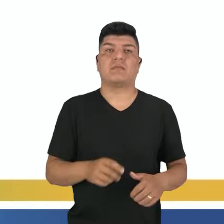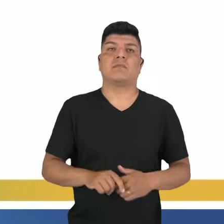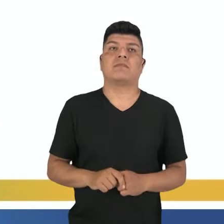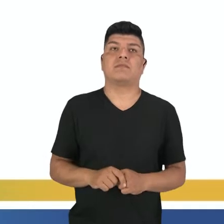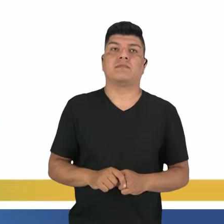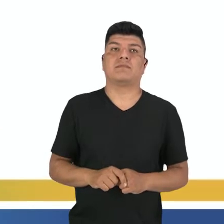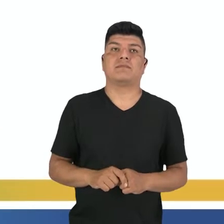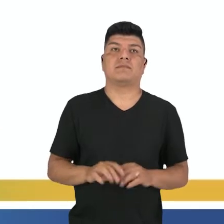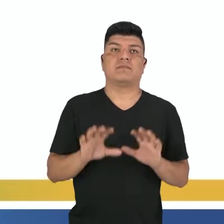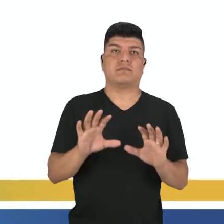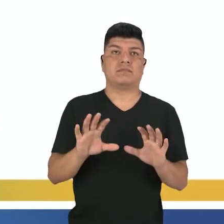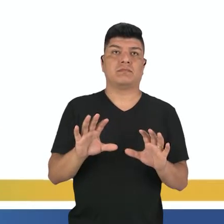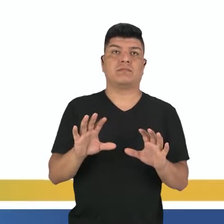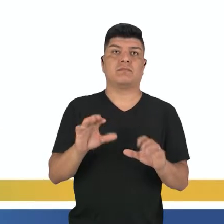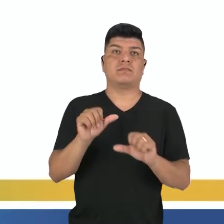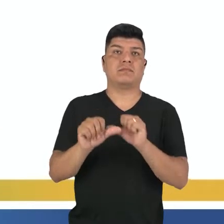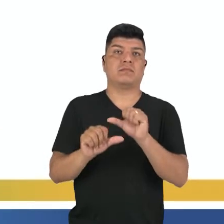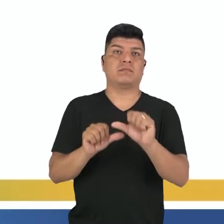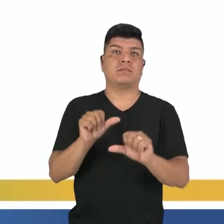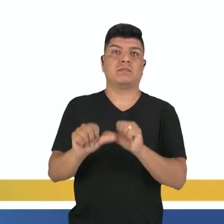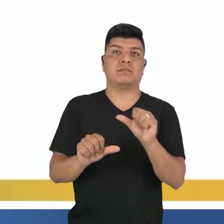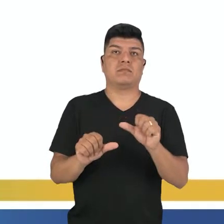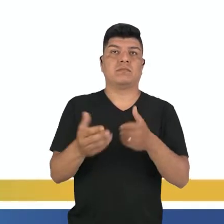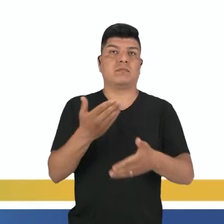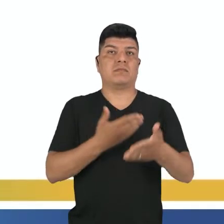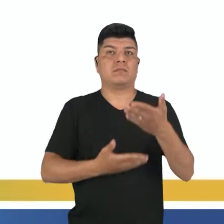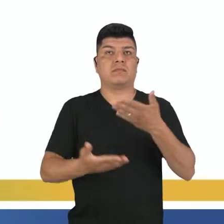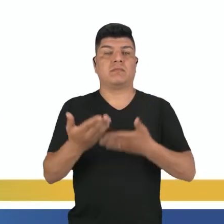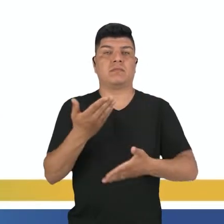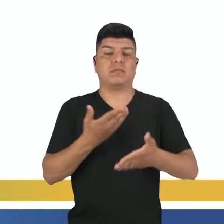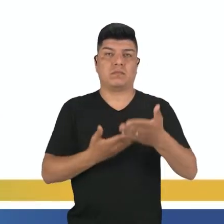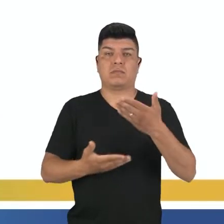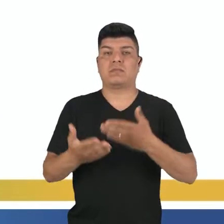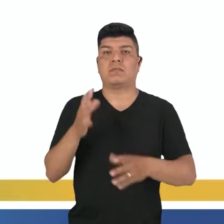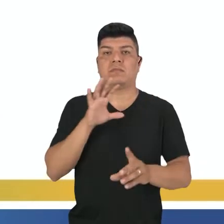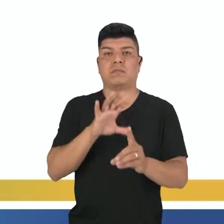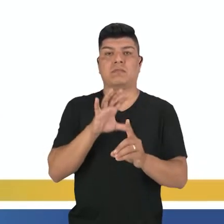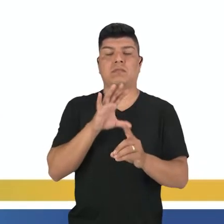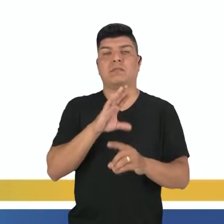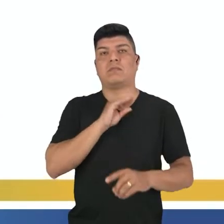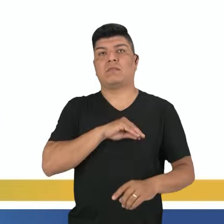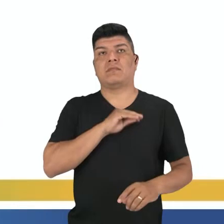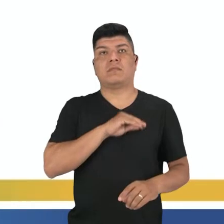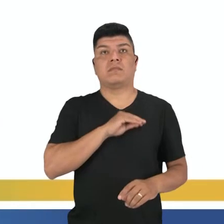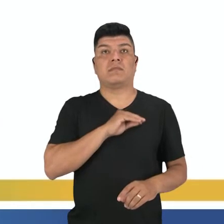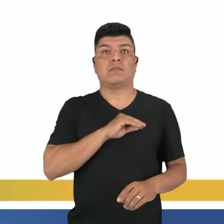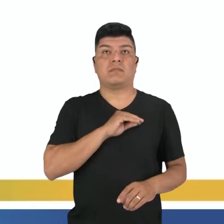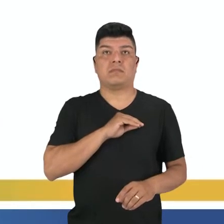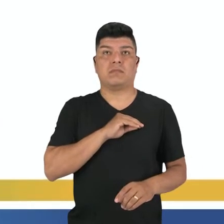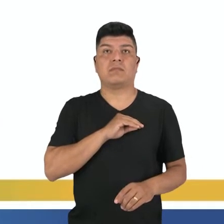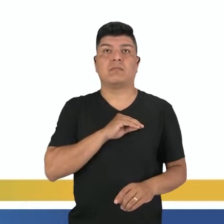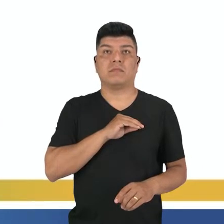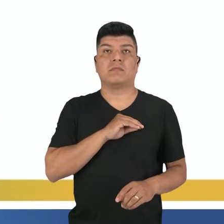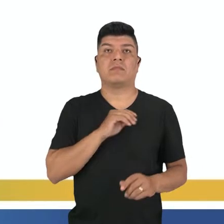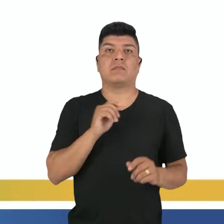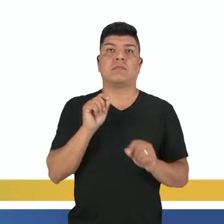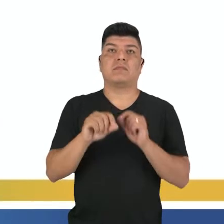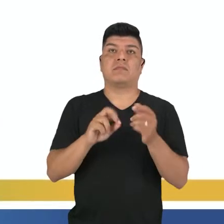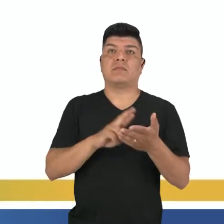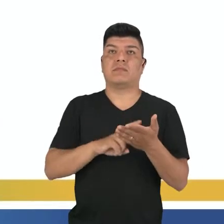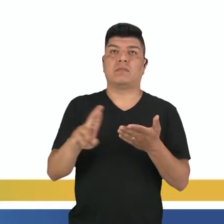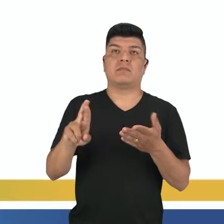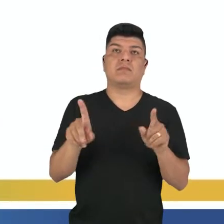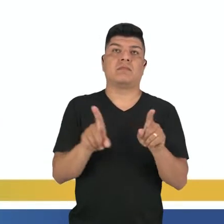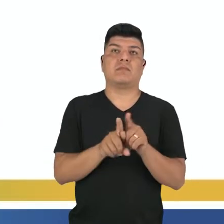acesso. Tais circunstâncias, né, são influenciadas pela distribuição da renda,